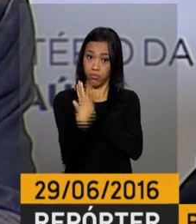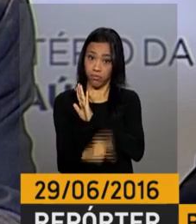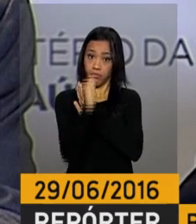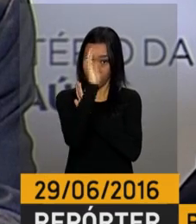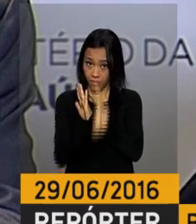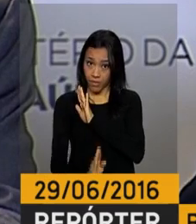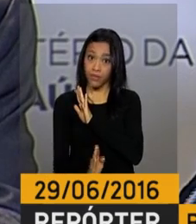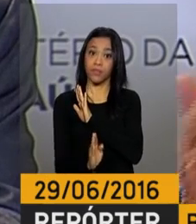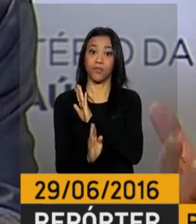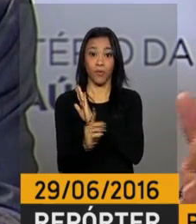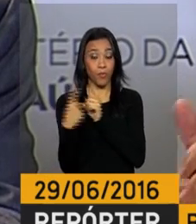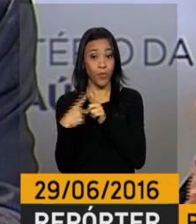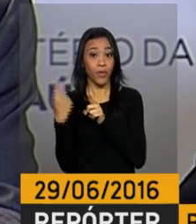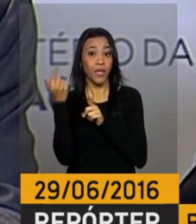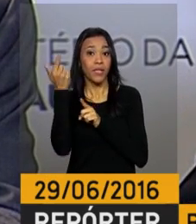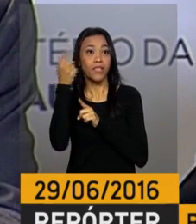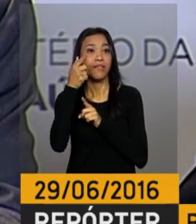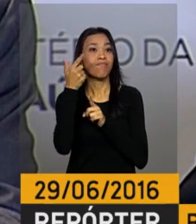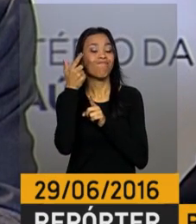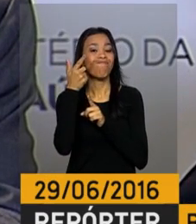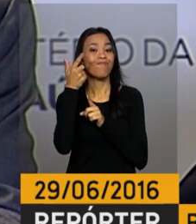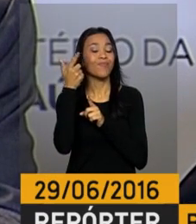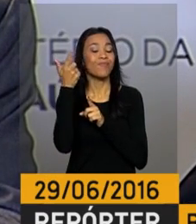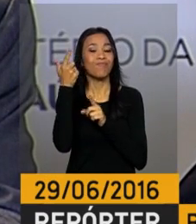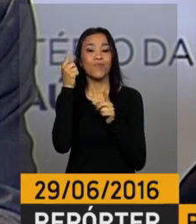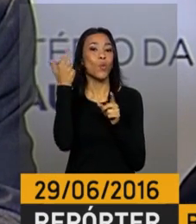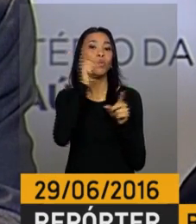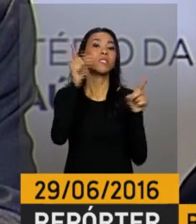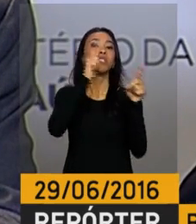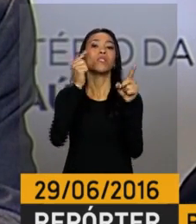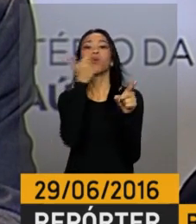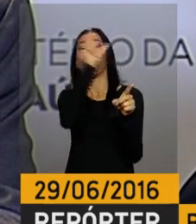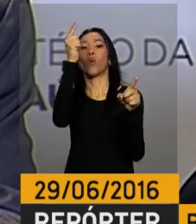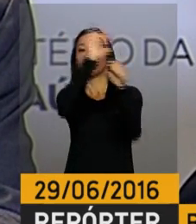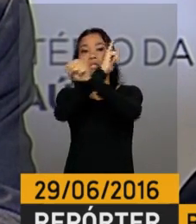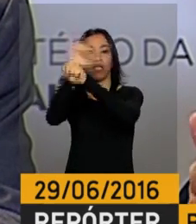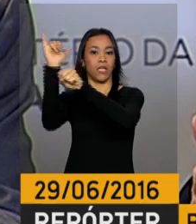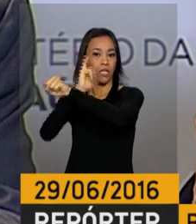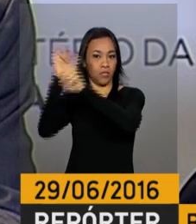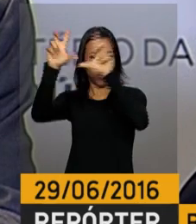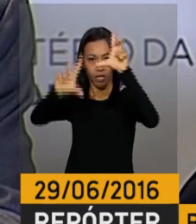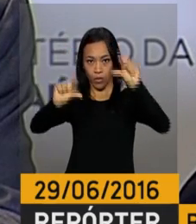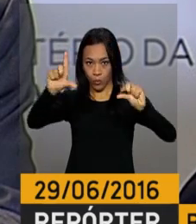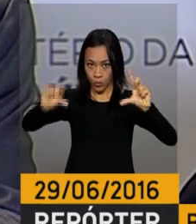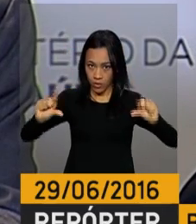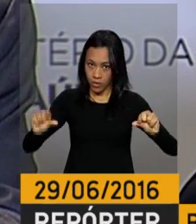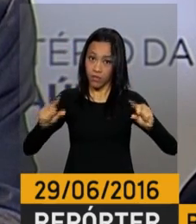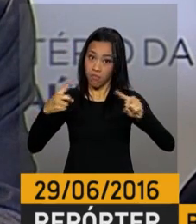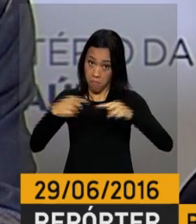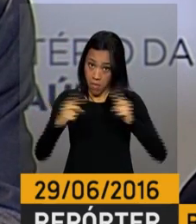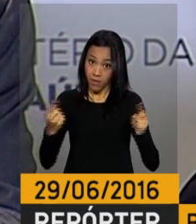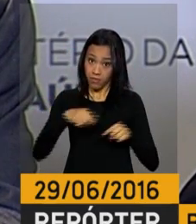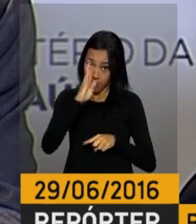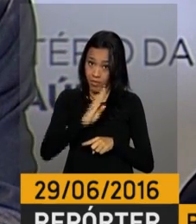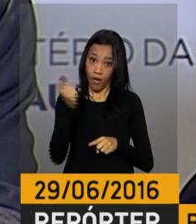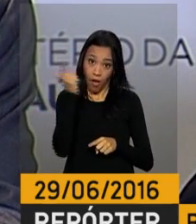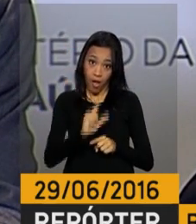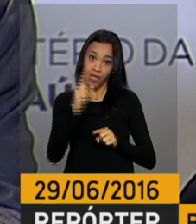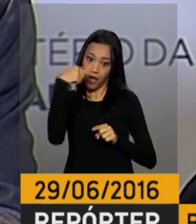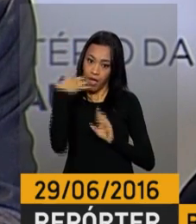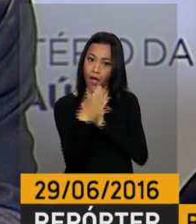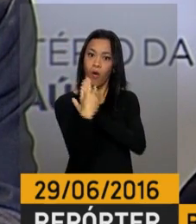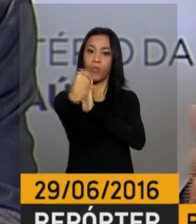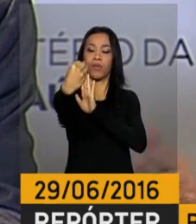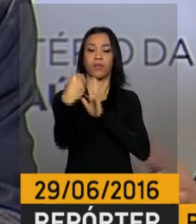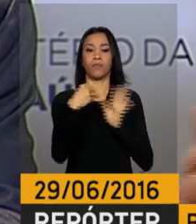tentarem outras maneiras de fazer essa redução essa redução se dá em função das